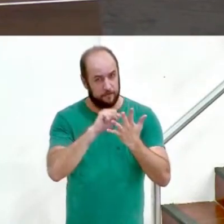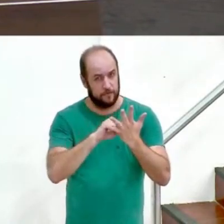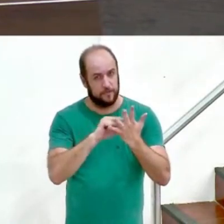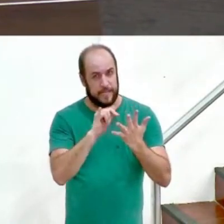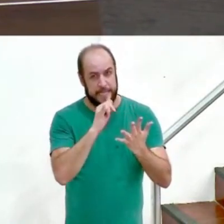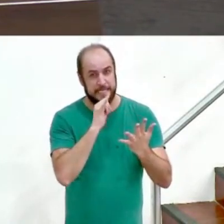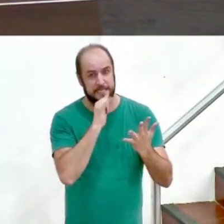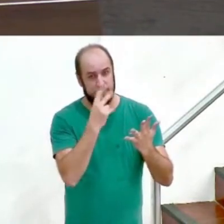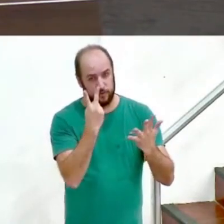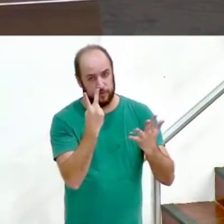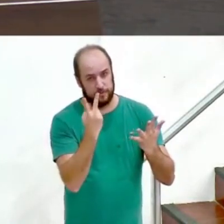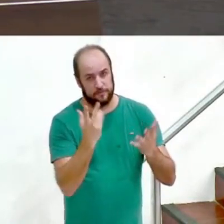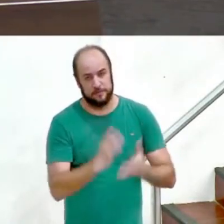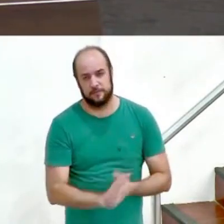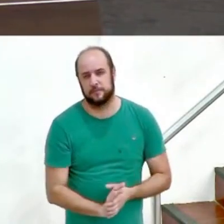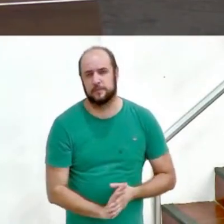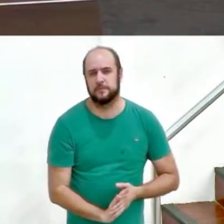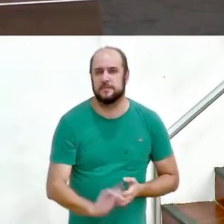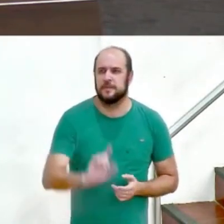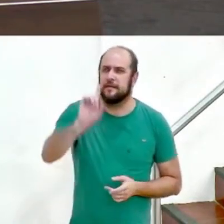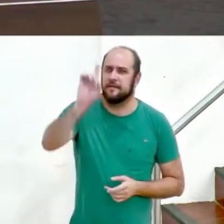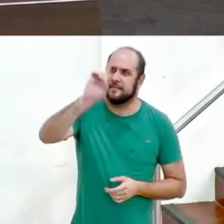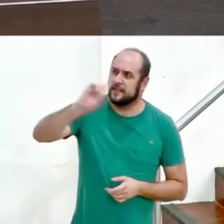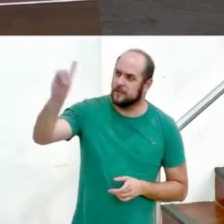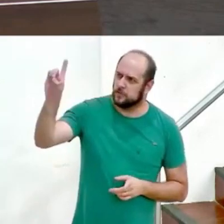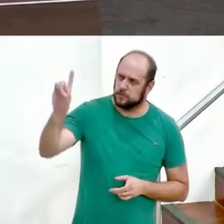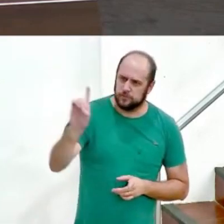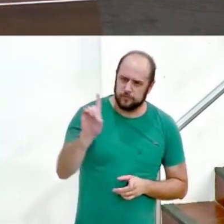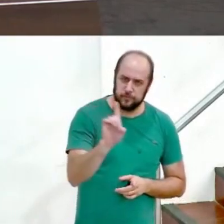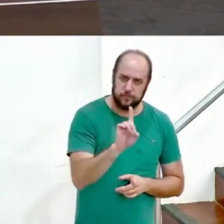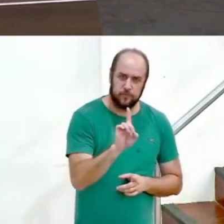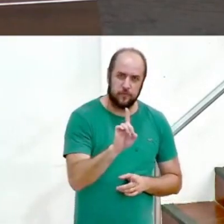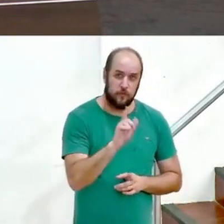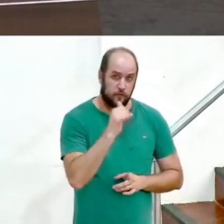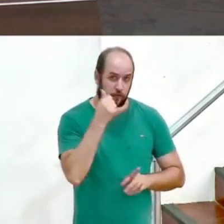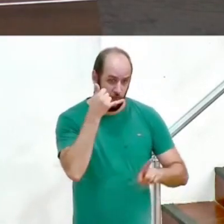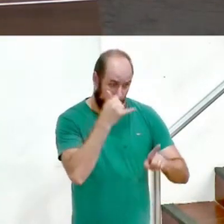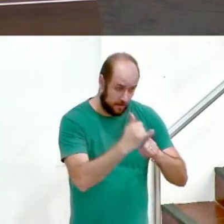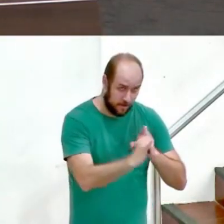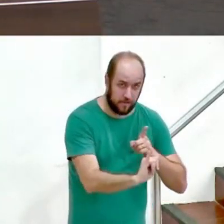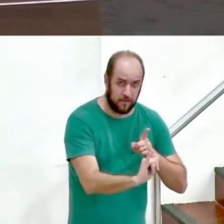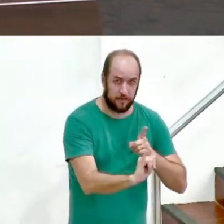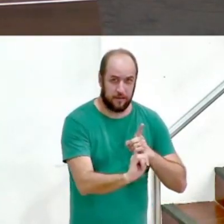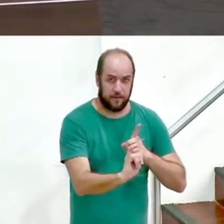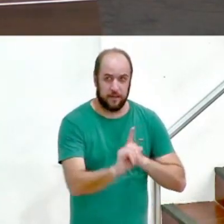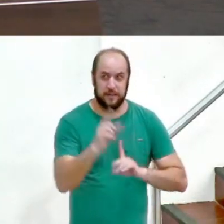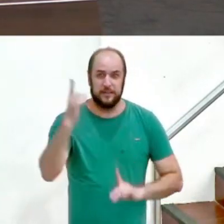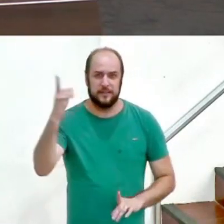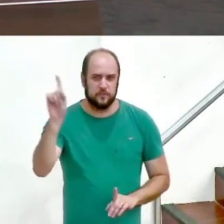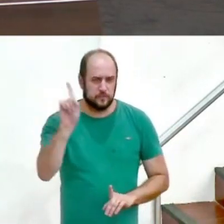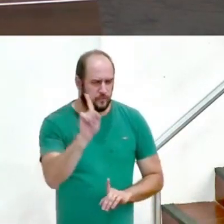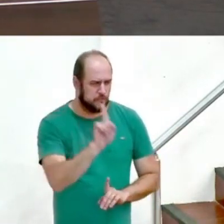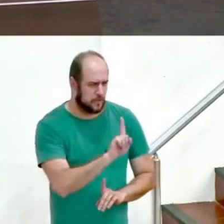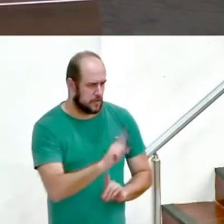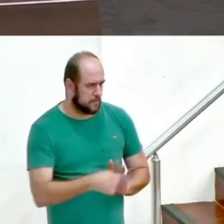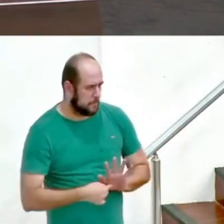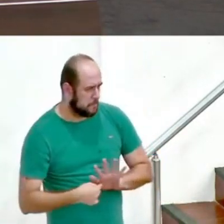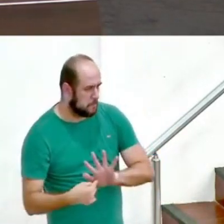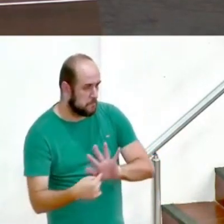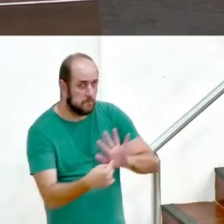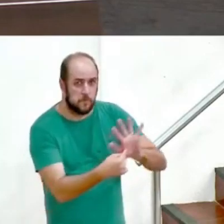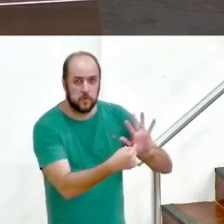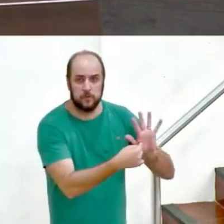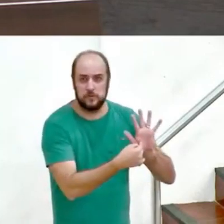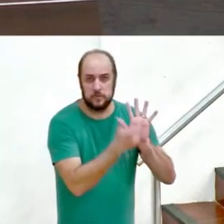exemplos. A aproximação de Deus através dos seus profetas são aproximações que revelam